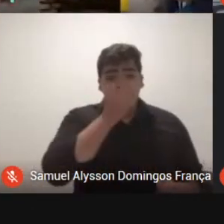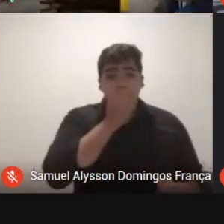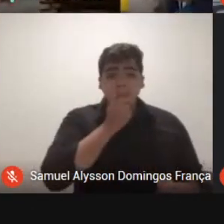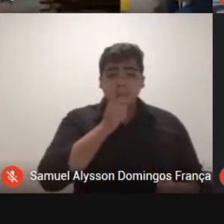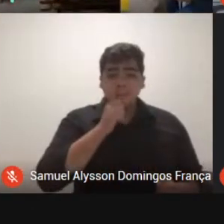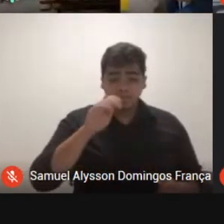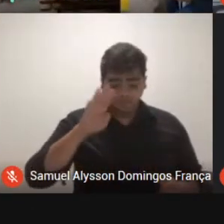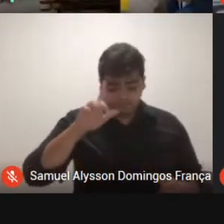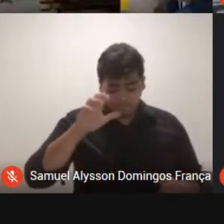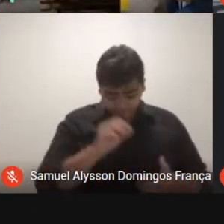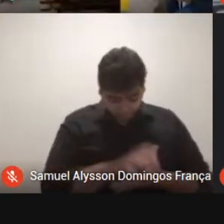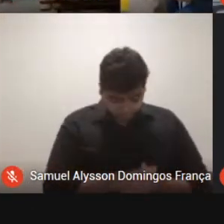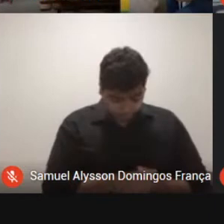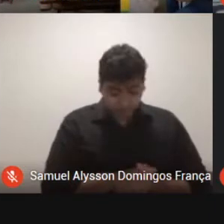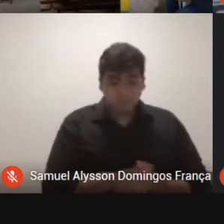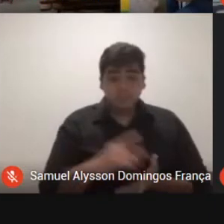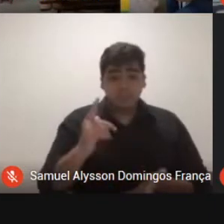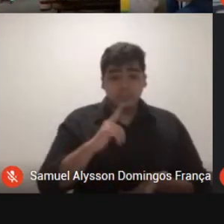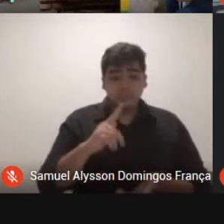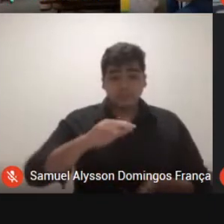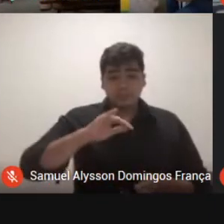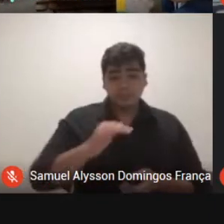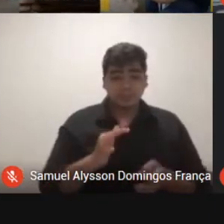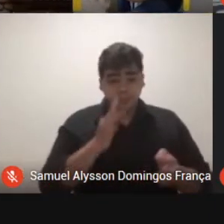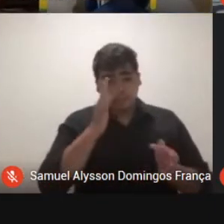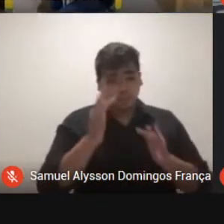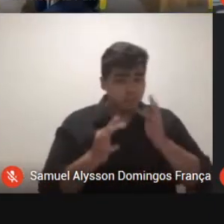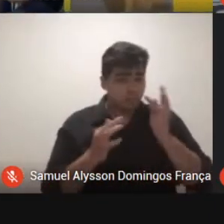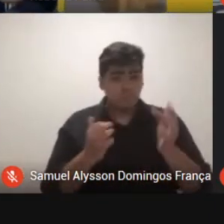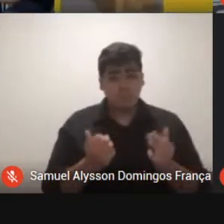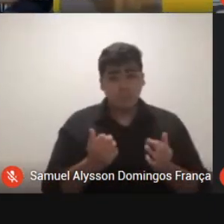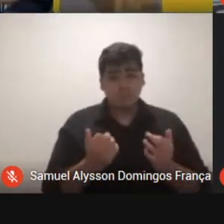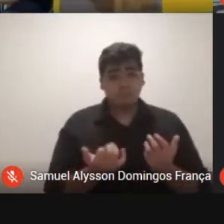Aqui as nossas jardineiras sendo construídas.